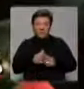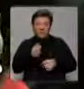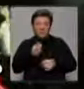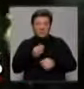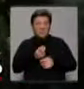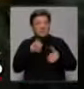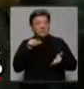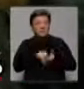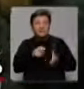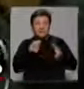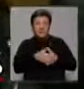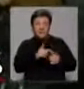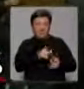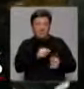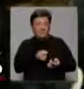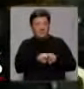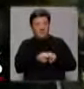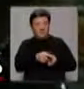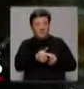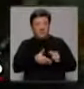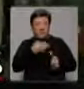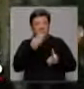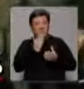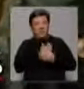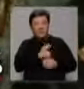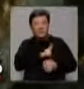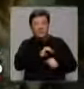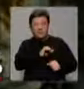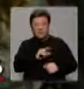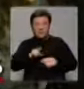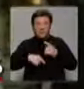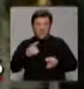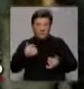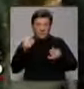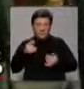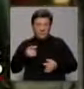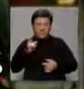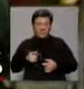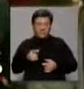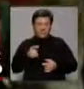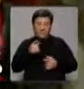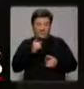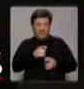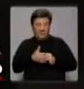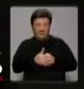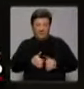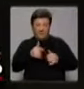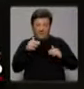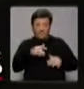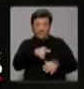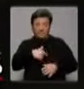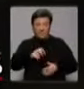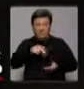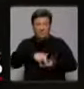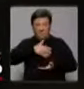centrados junto à Praça da Biblioteca Nacional também uma outra informação daqui nessa praça haverá o descurso